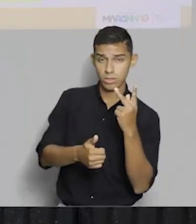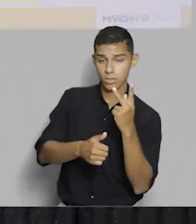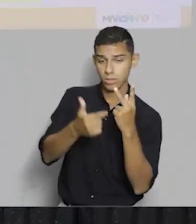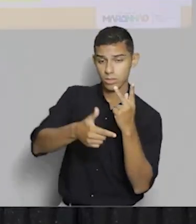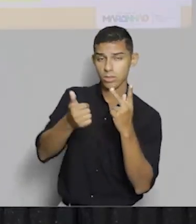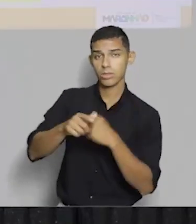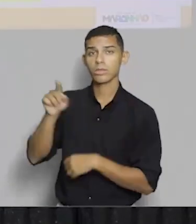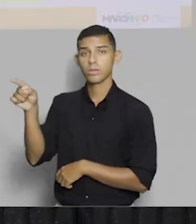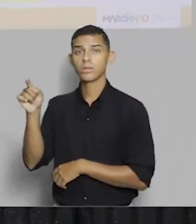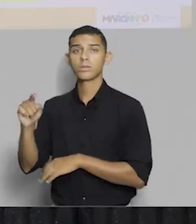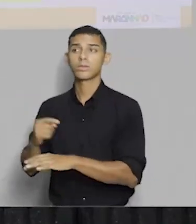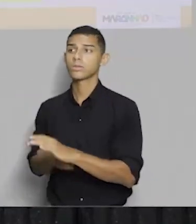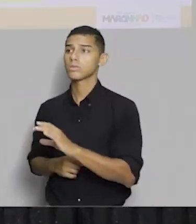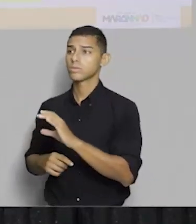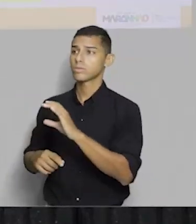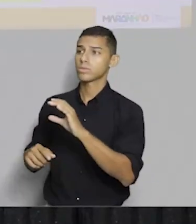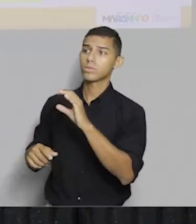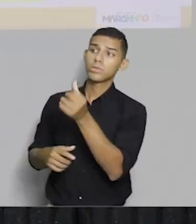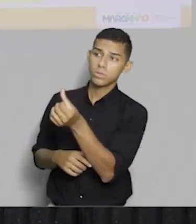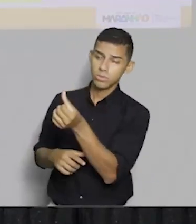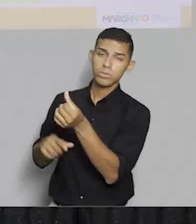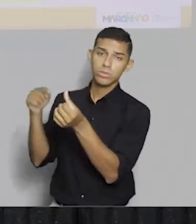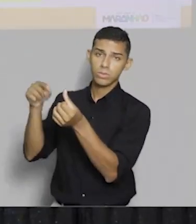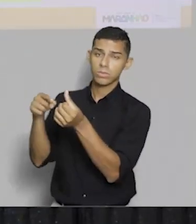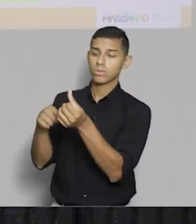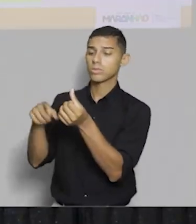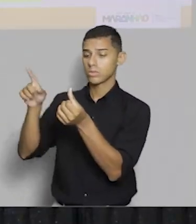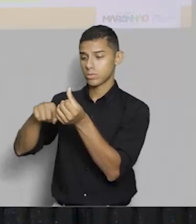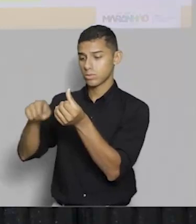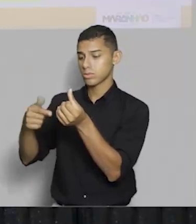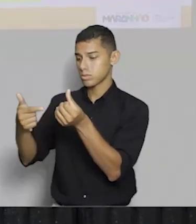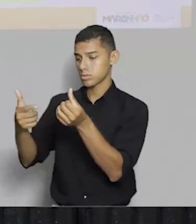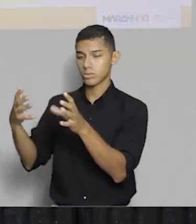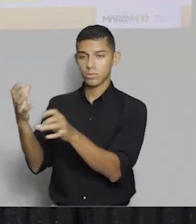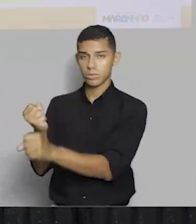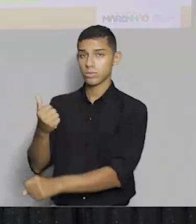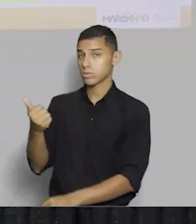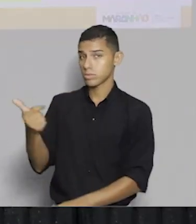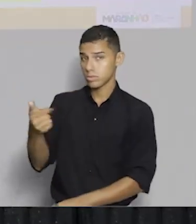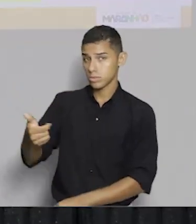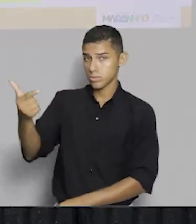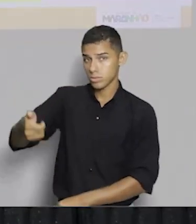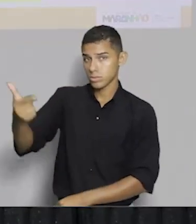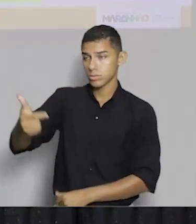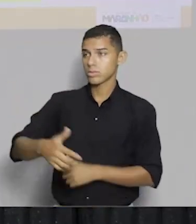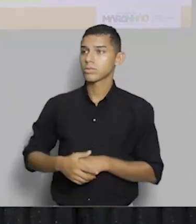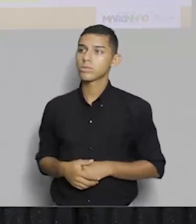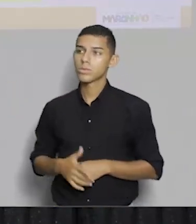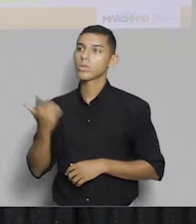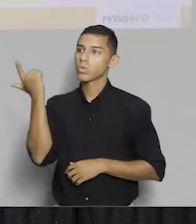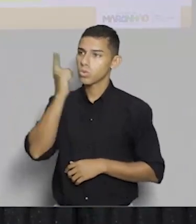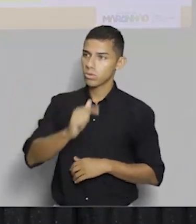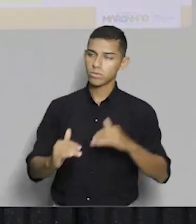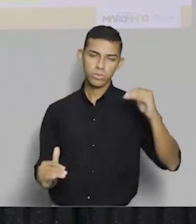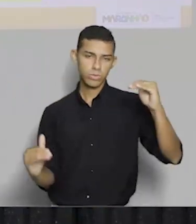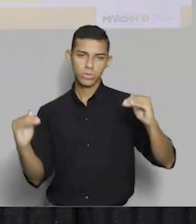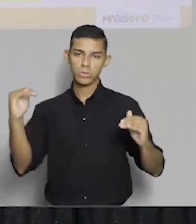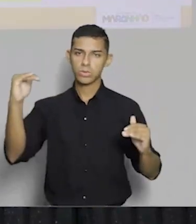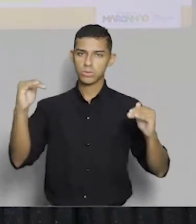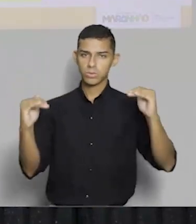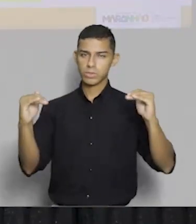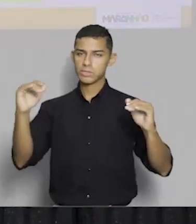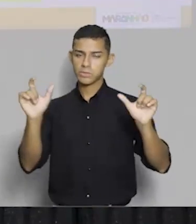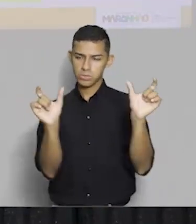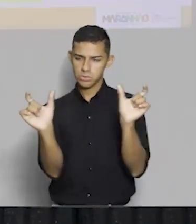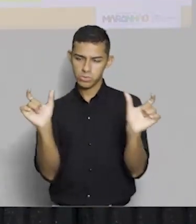coeficiente 6 6 x 2 12 certo então fazendo o balanceamento